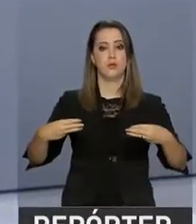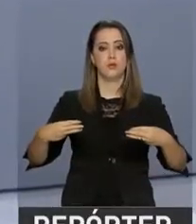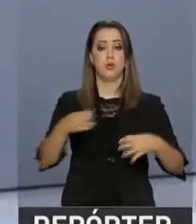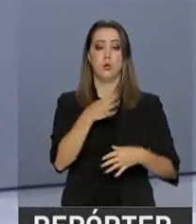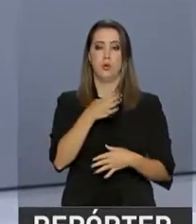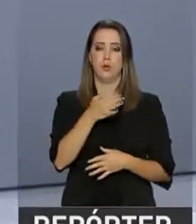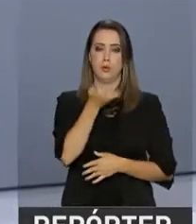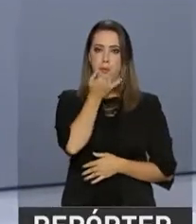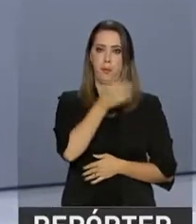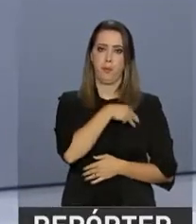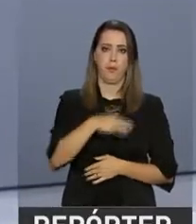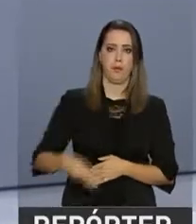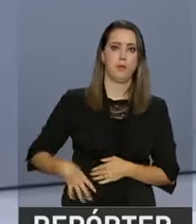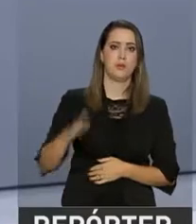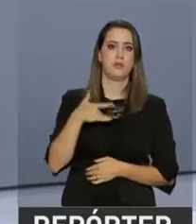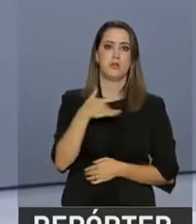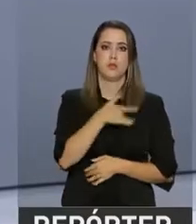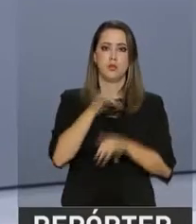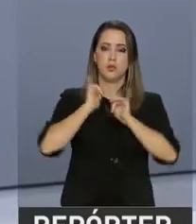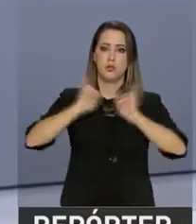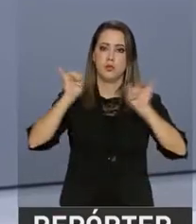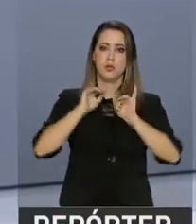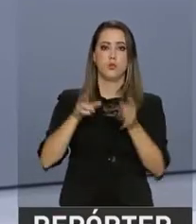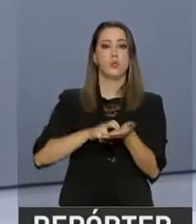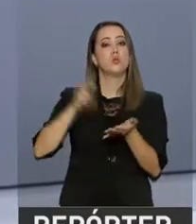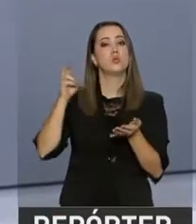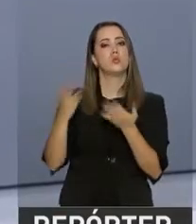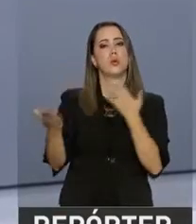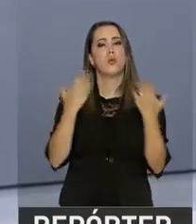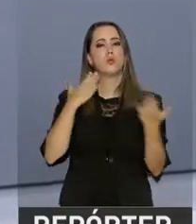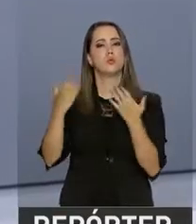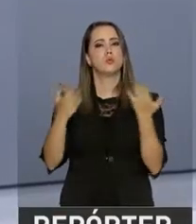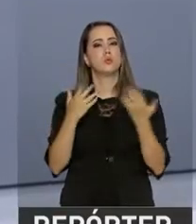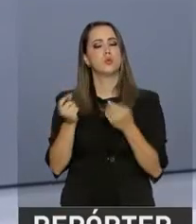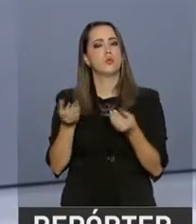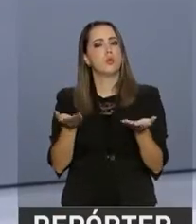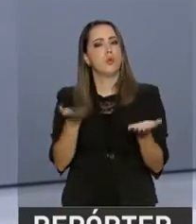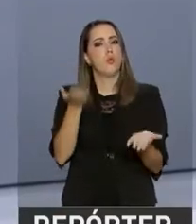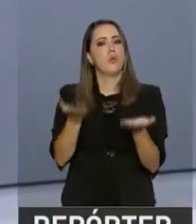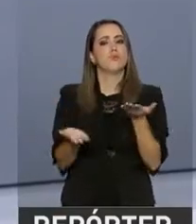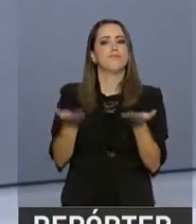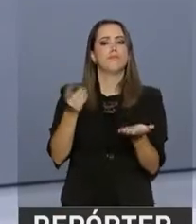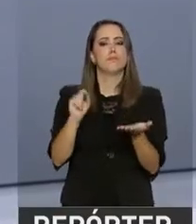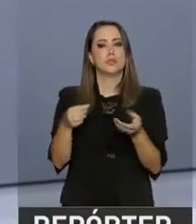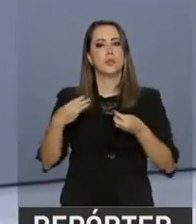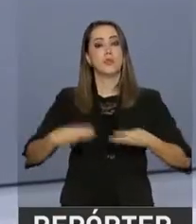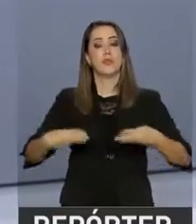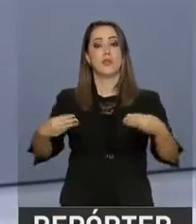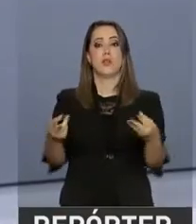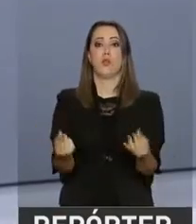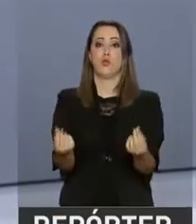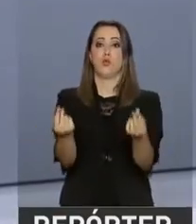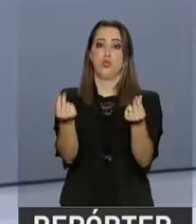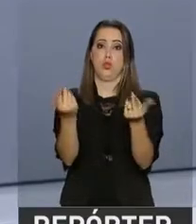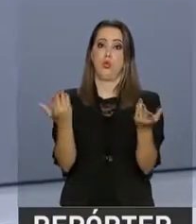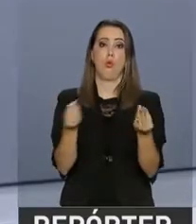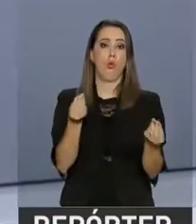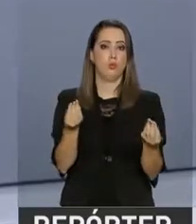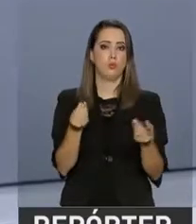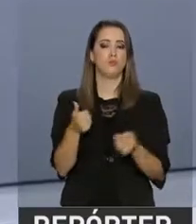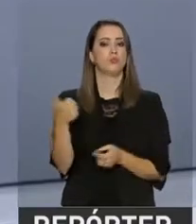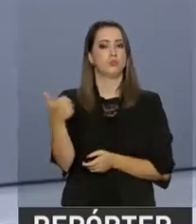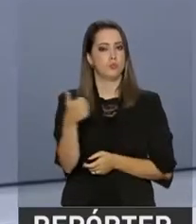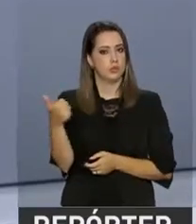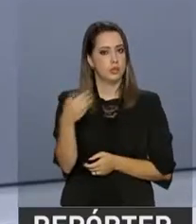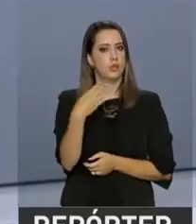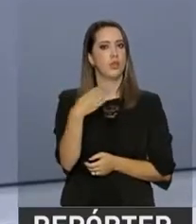ministro da Saúde, Ricardo Barros, divulgou pela manhã um balanço da execução do orçamento do Ministério em 2017. Foram 114